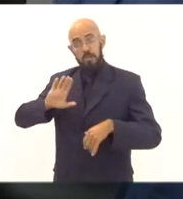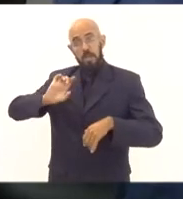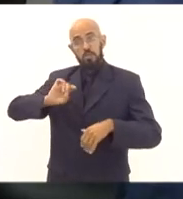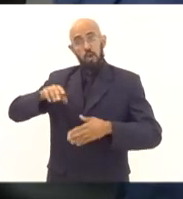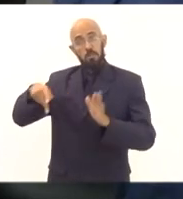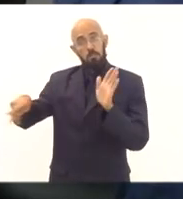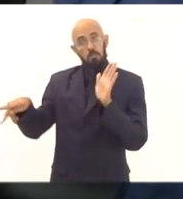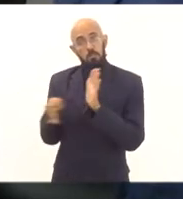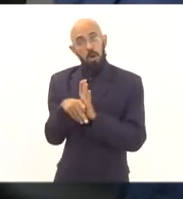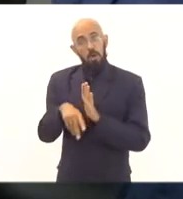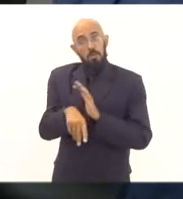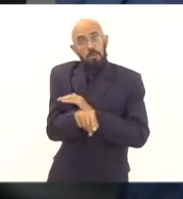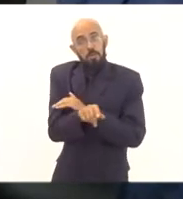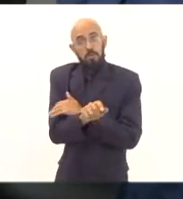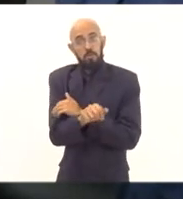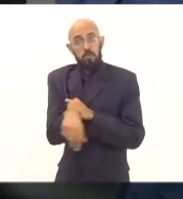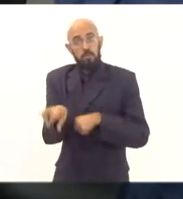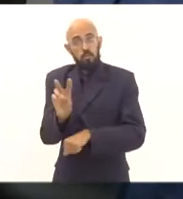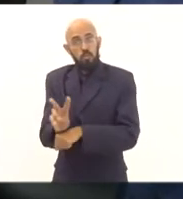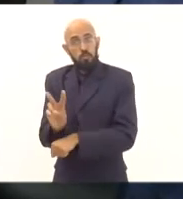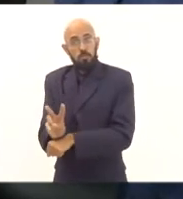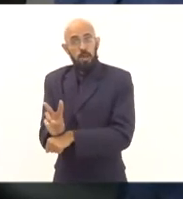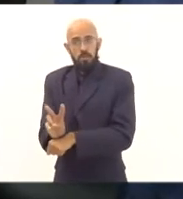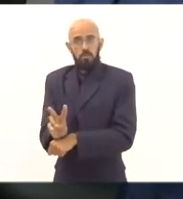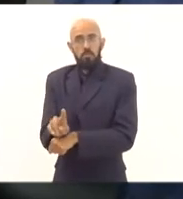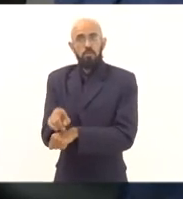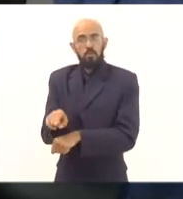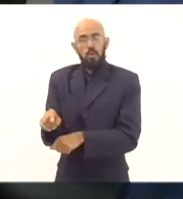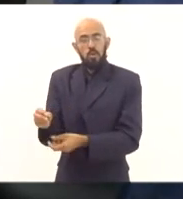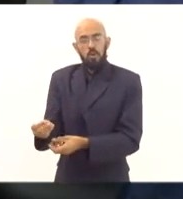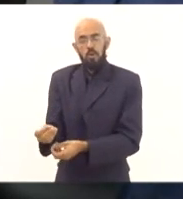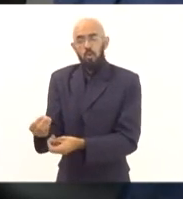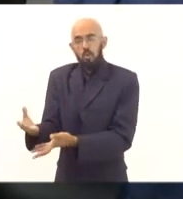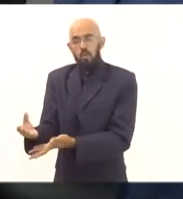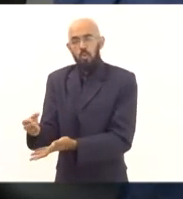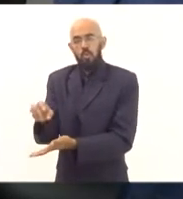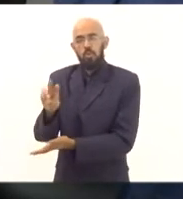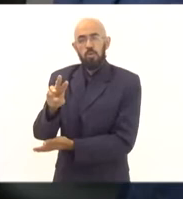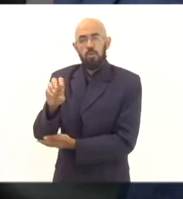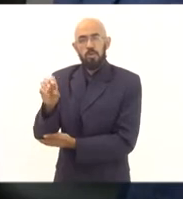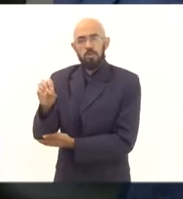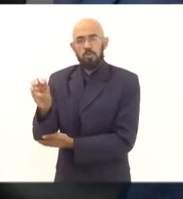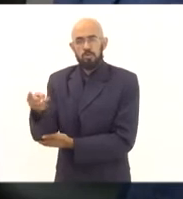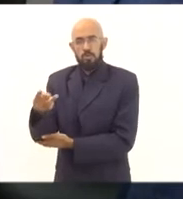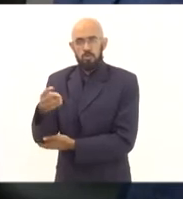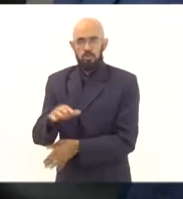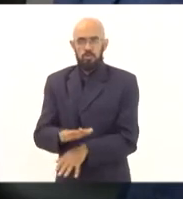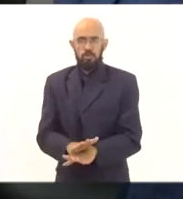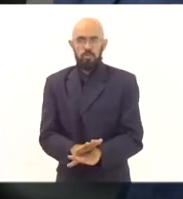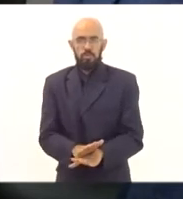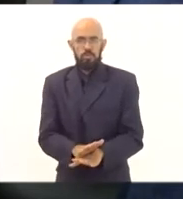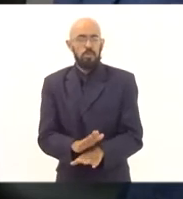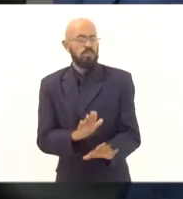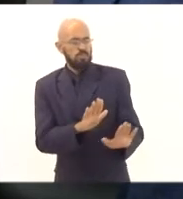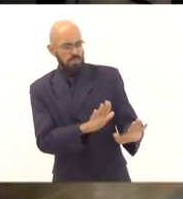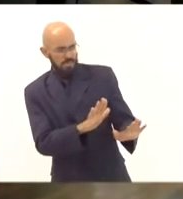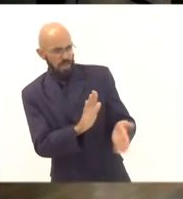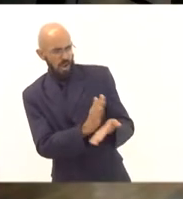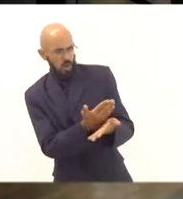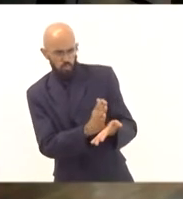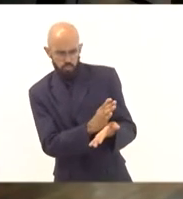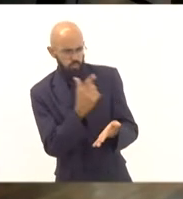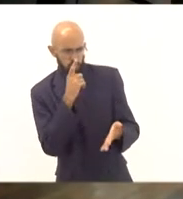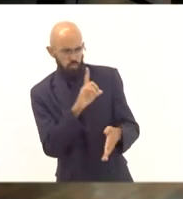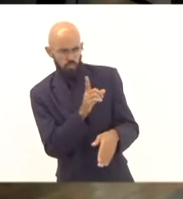próprios são da parte do crédito de um crédito foram disponibilizados 300 milhões mas alguns tiveram algum entrave né não